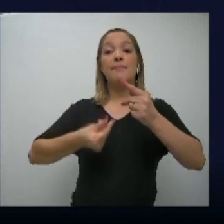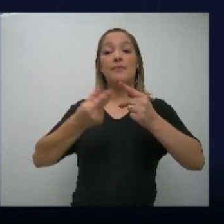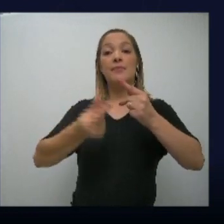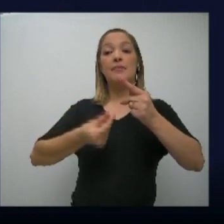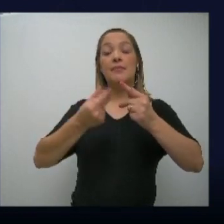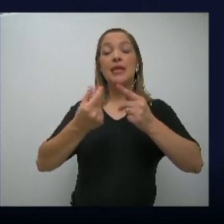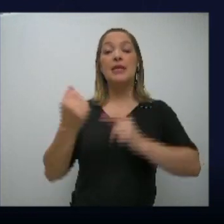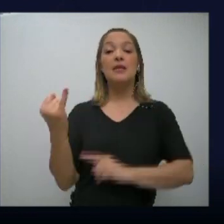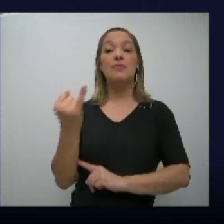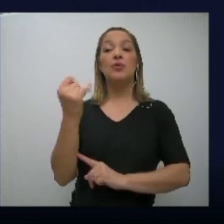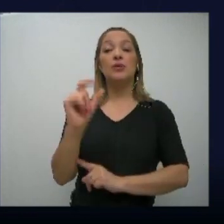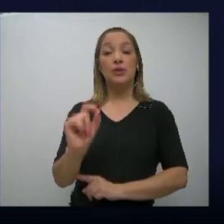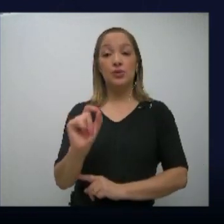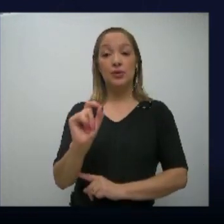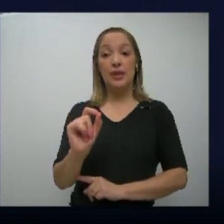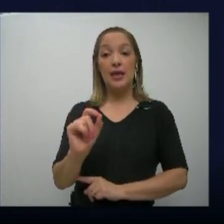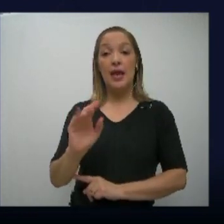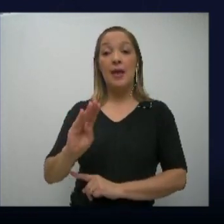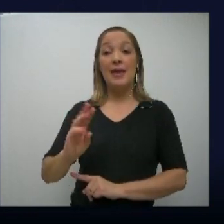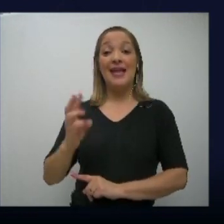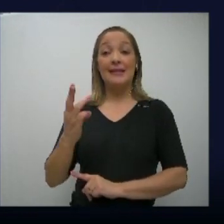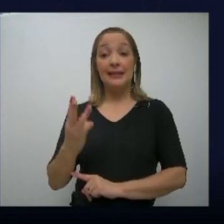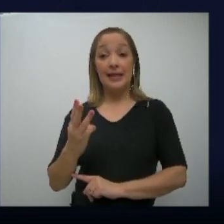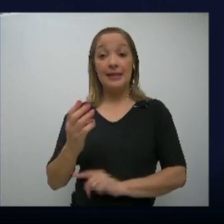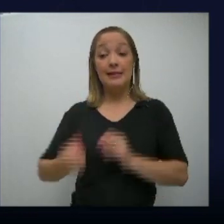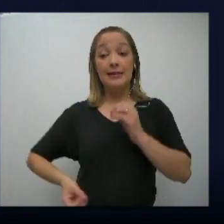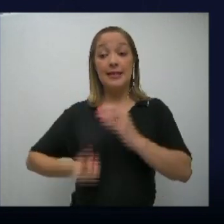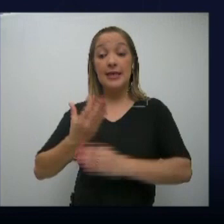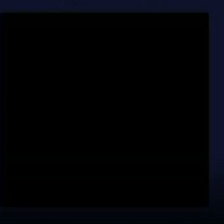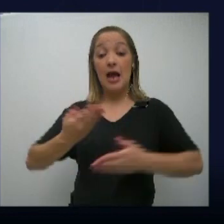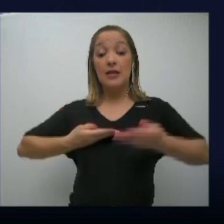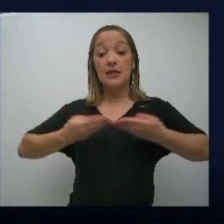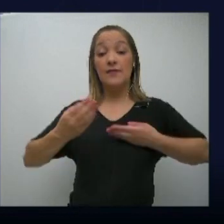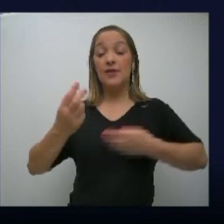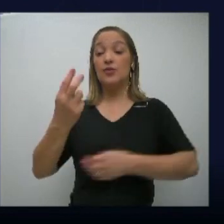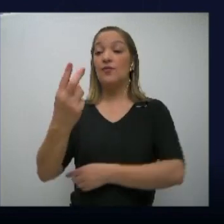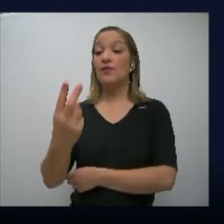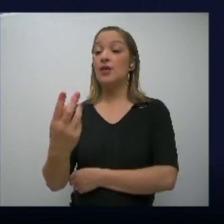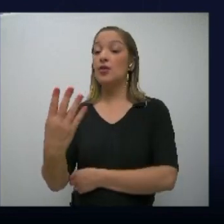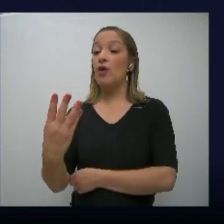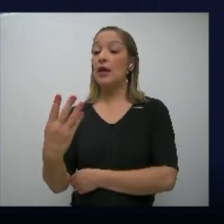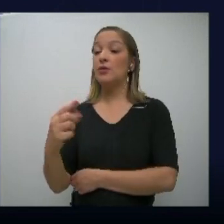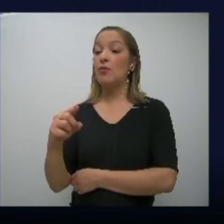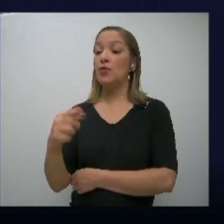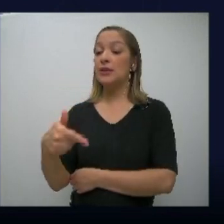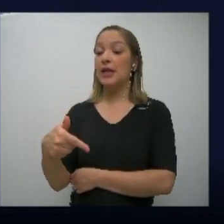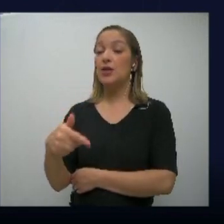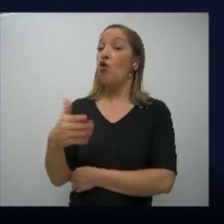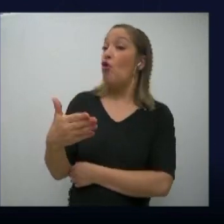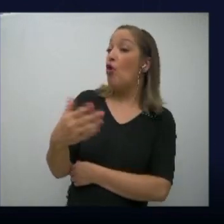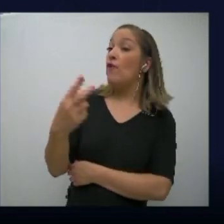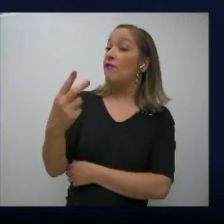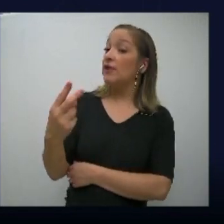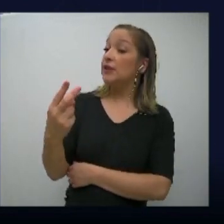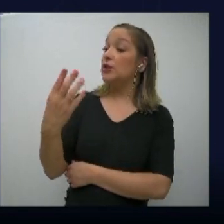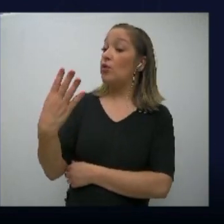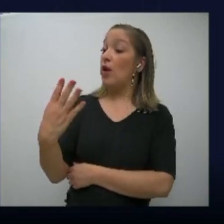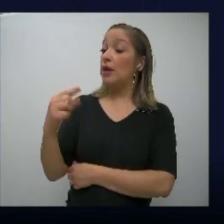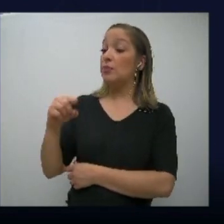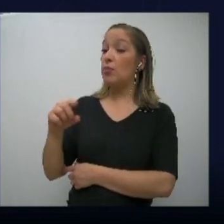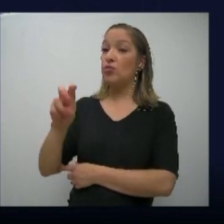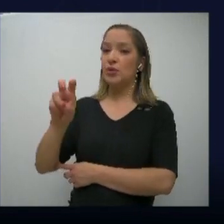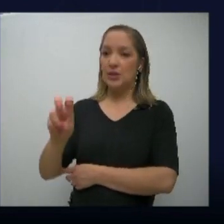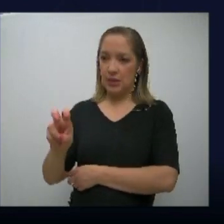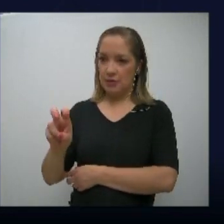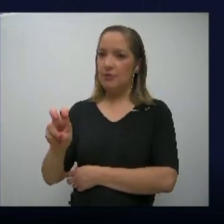tirasse um serviço 24 por sete ou vinte e quatro cinco né meu sonho aqui seria ter um índice Bovespa futuro negociando sem